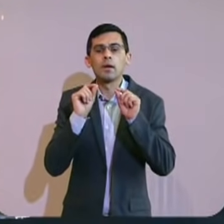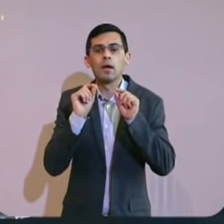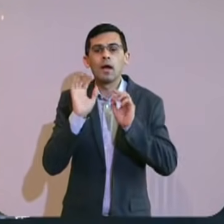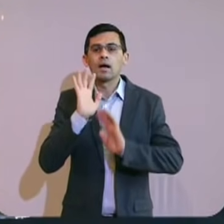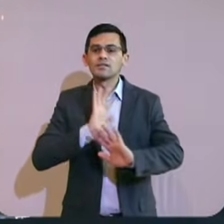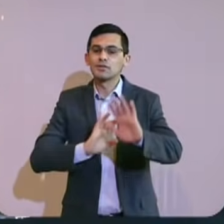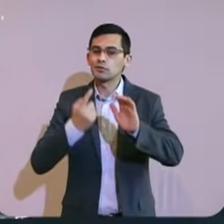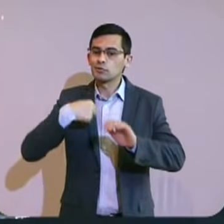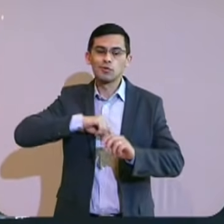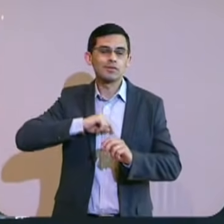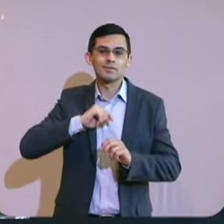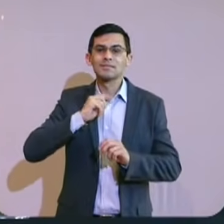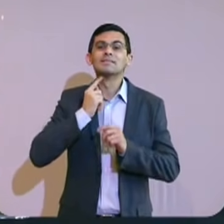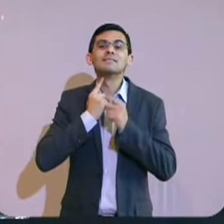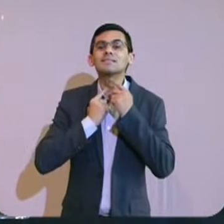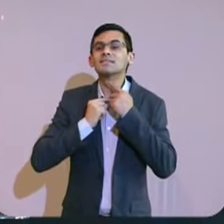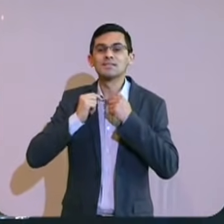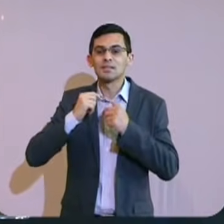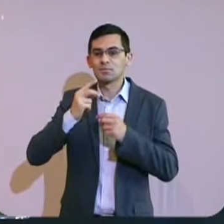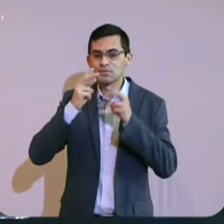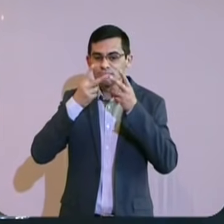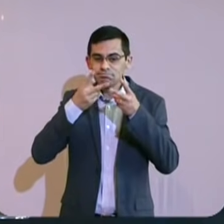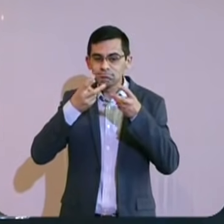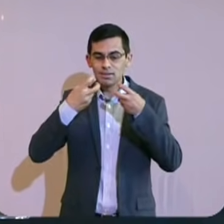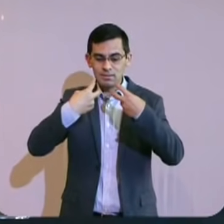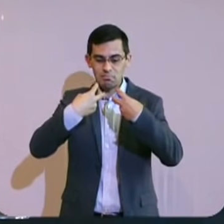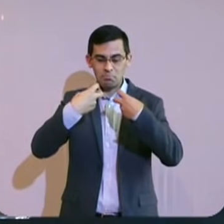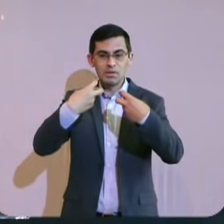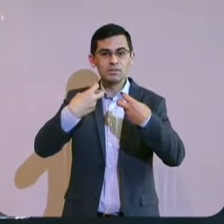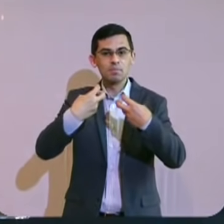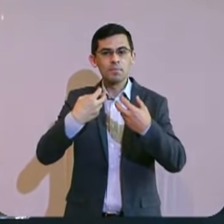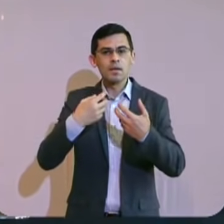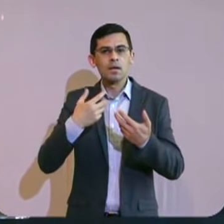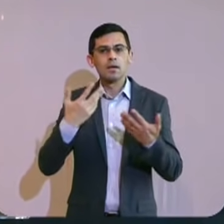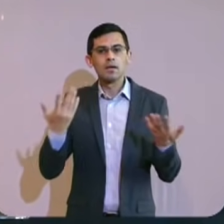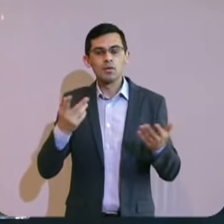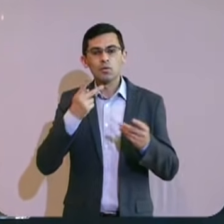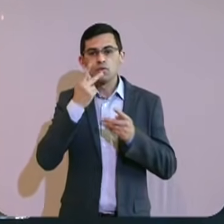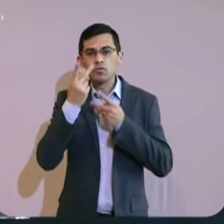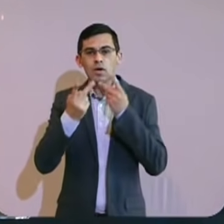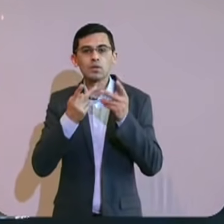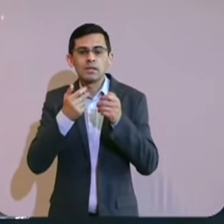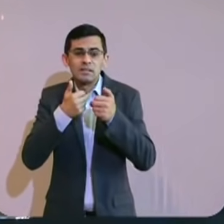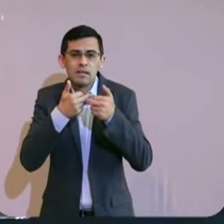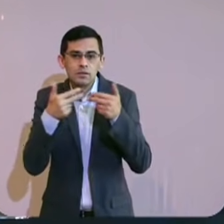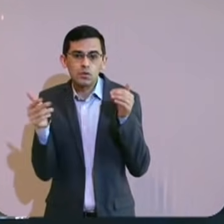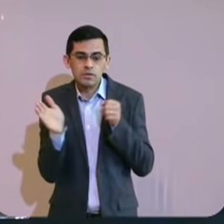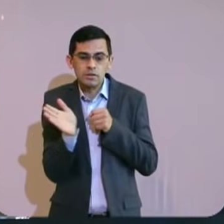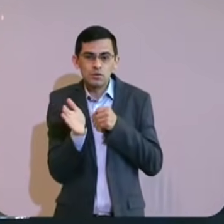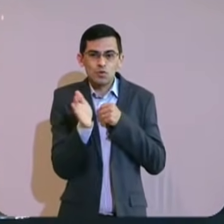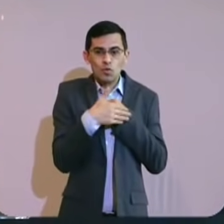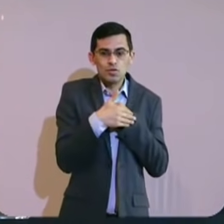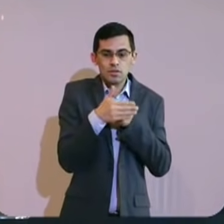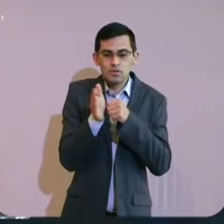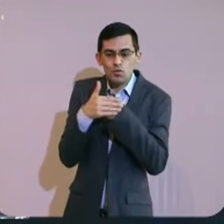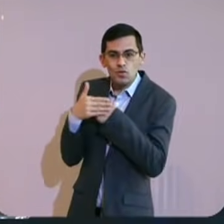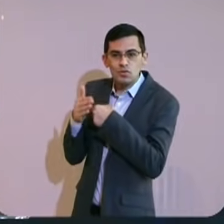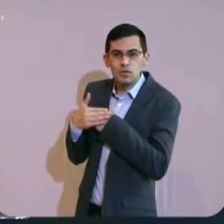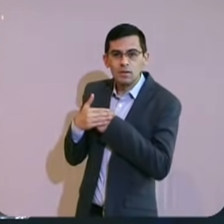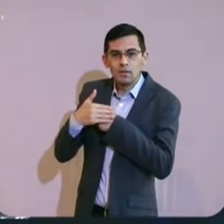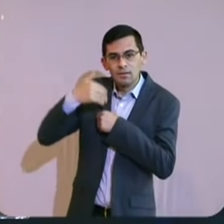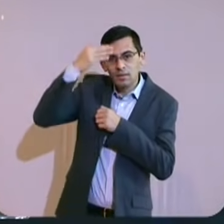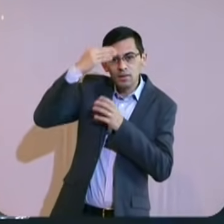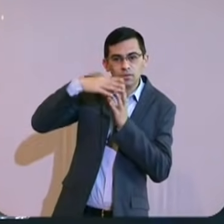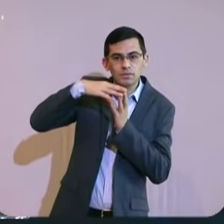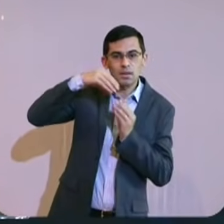não desejamos ver. Eu chamo isso das agendas ocultas da nossa alma.